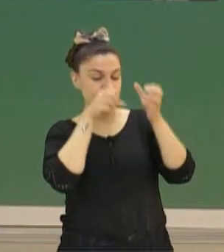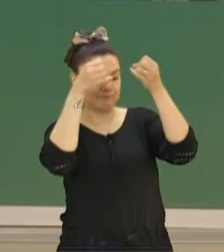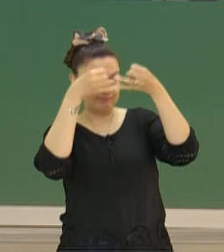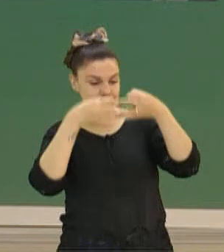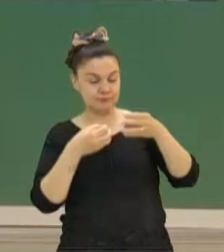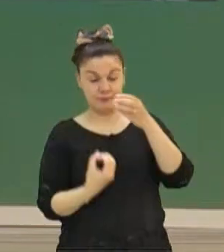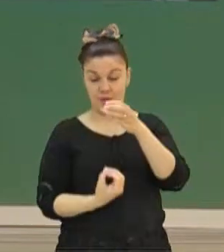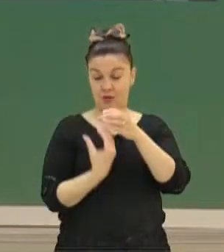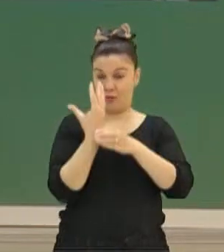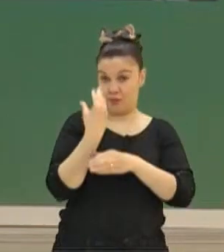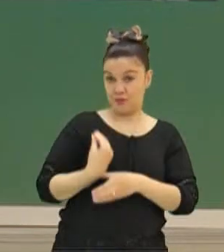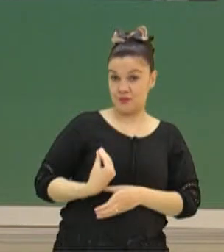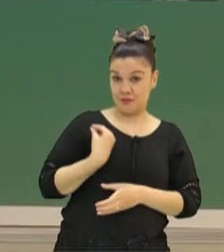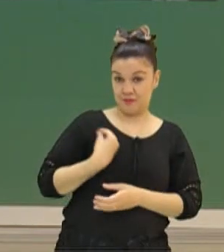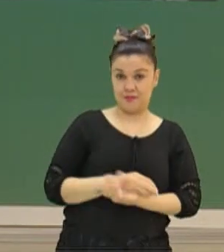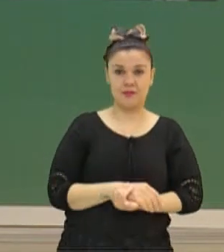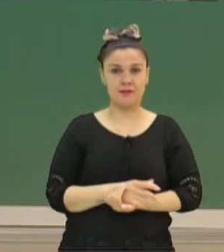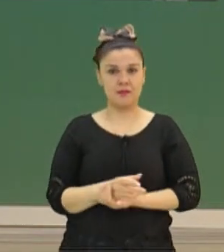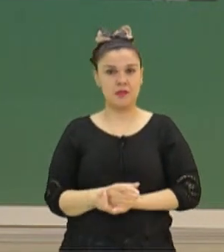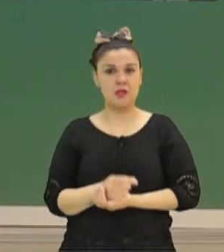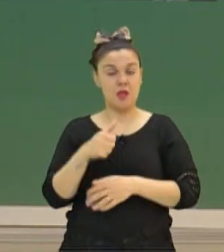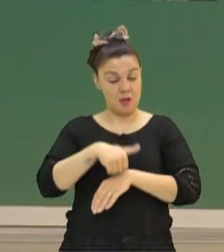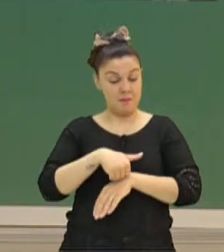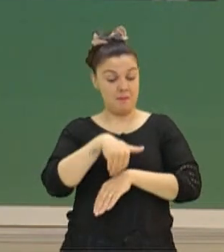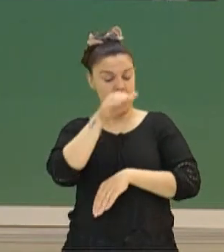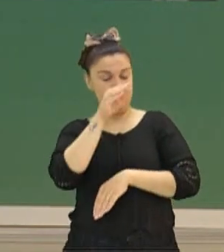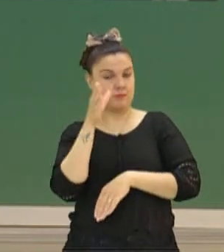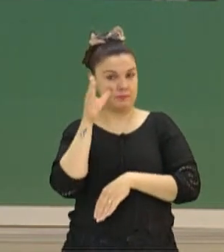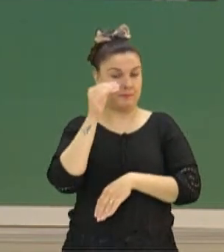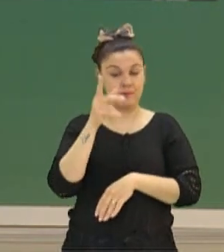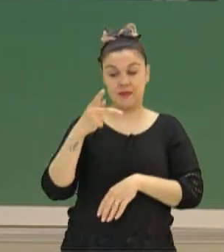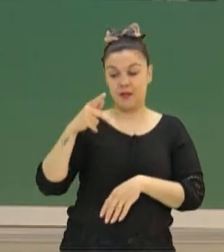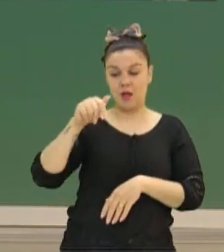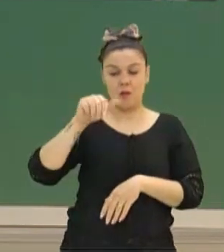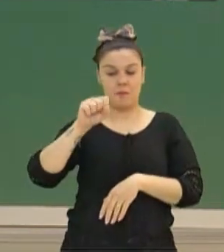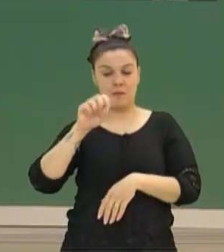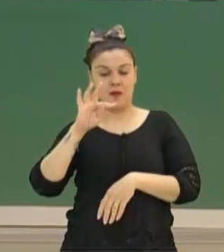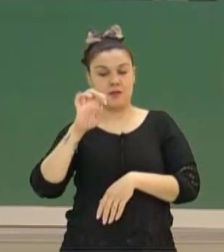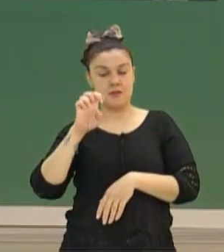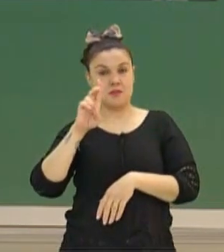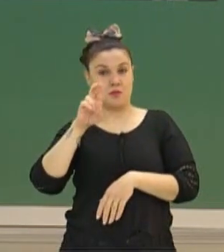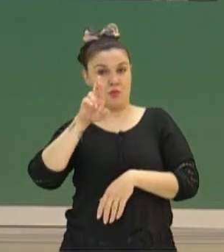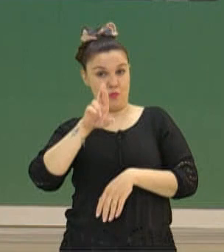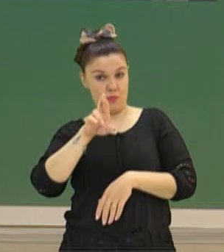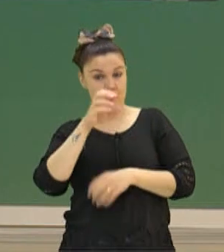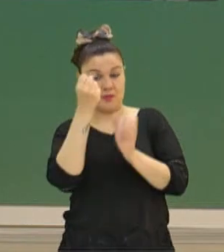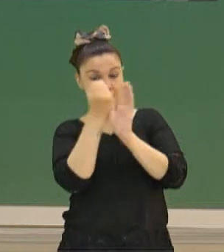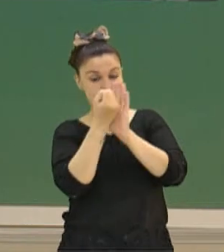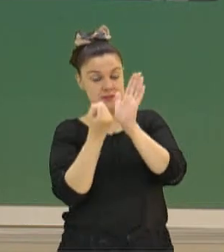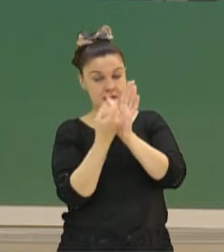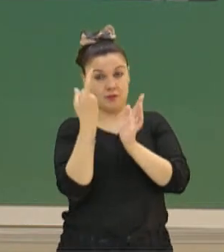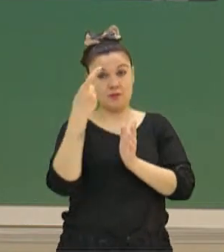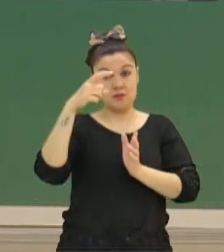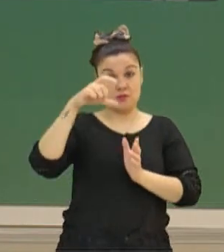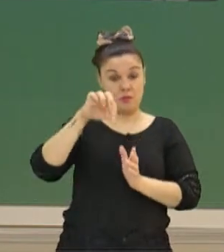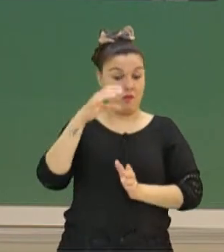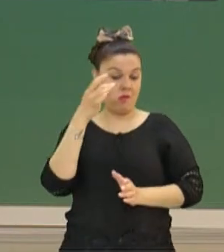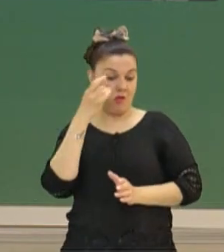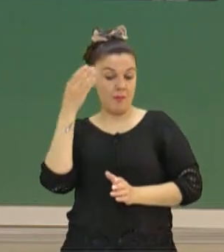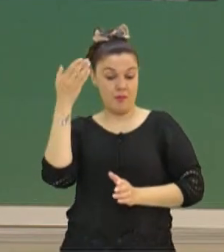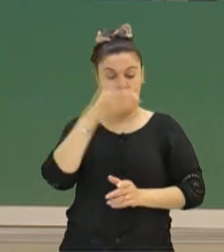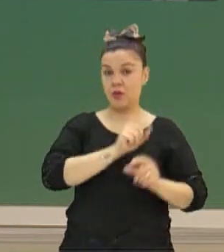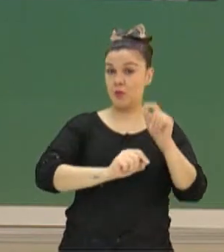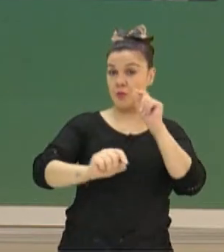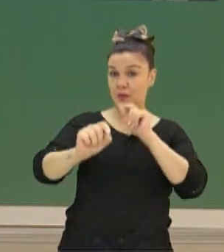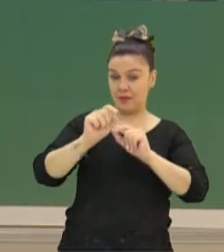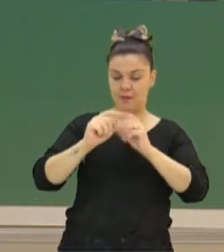explicar a origem dos seres vivos, a de Louis Pasteur, no século XIX, foi conclusiva para solidificar a